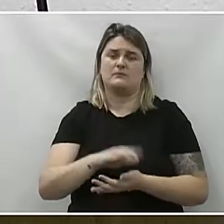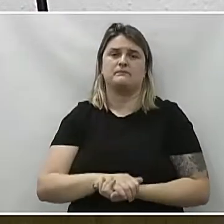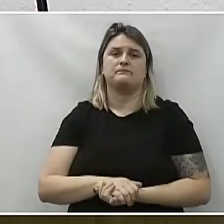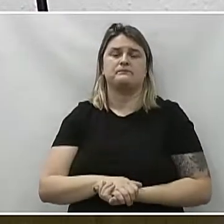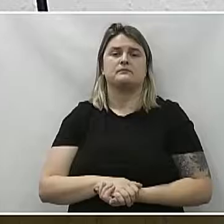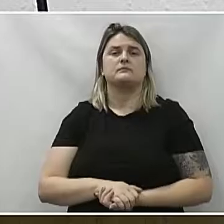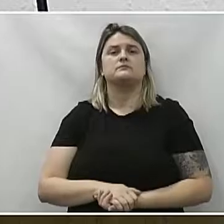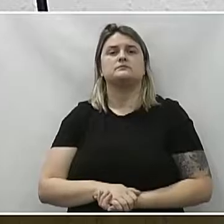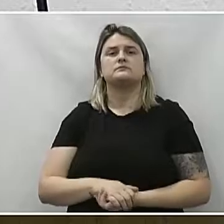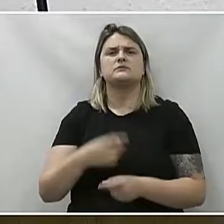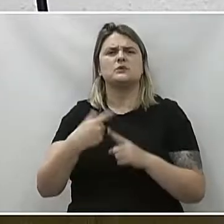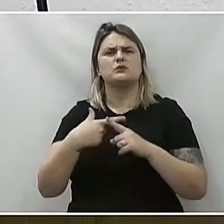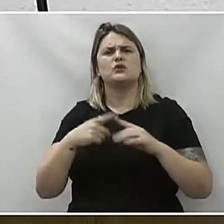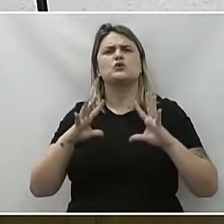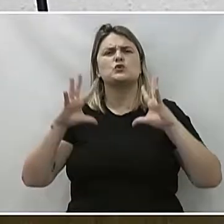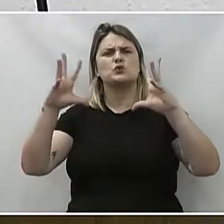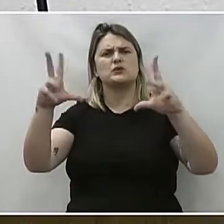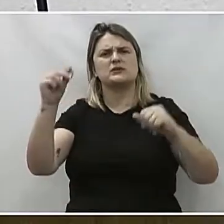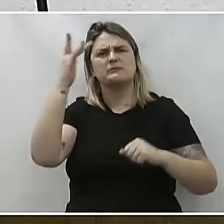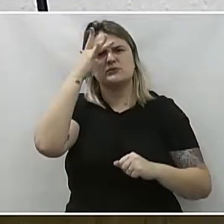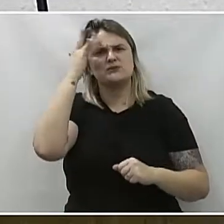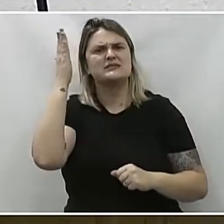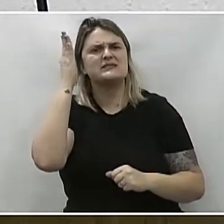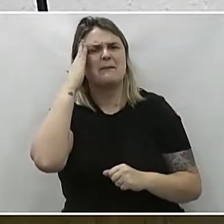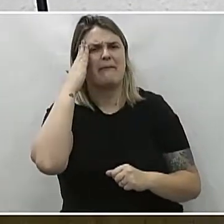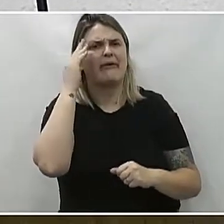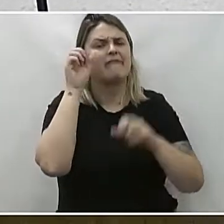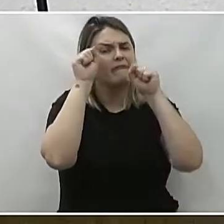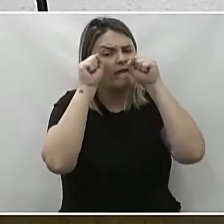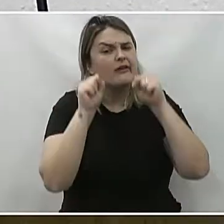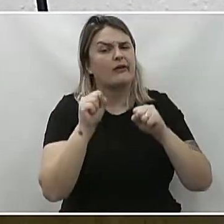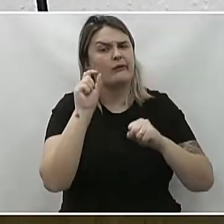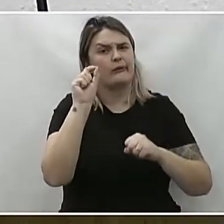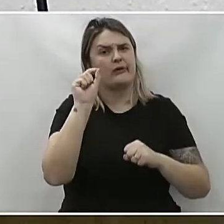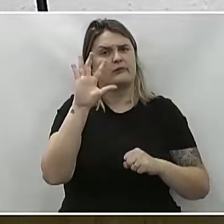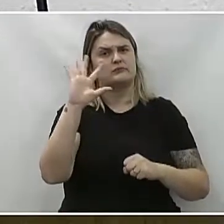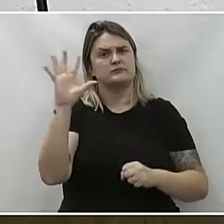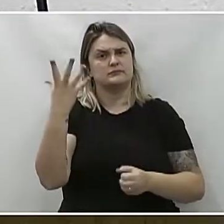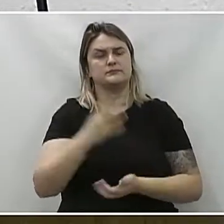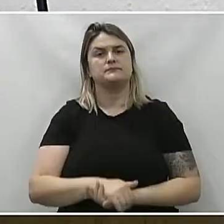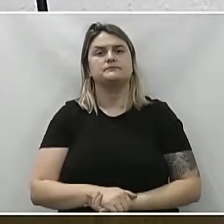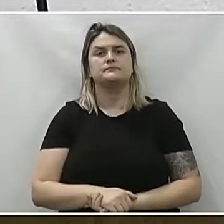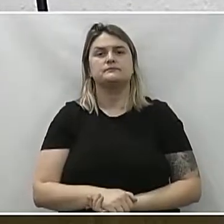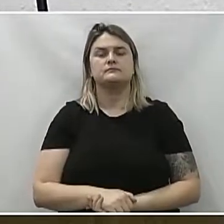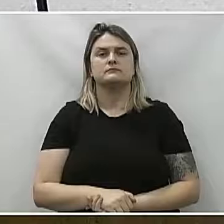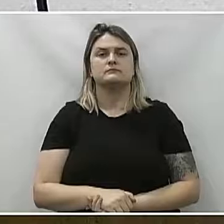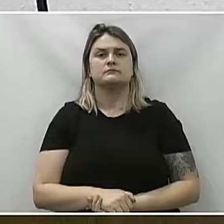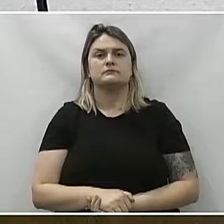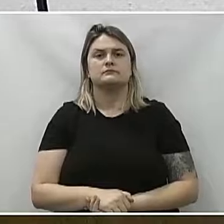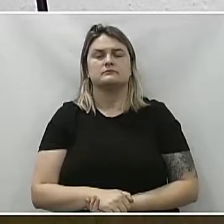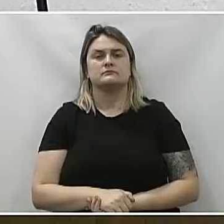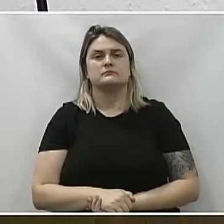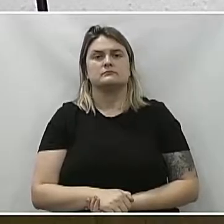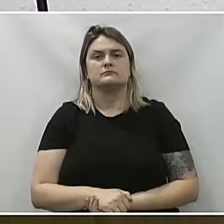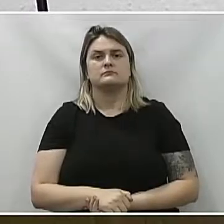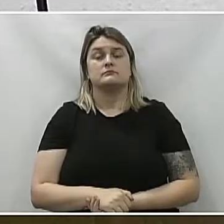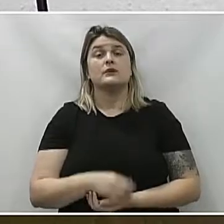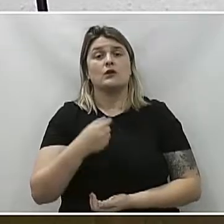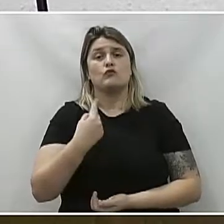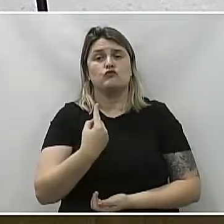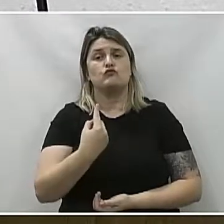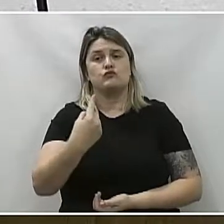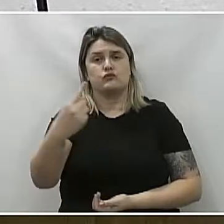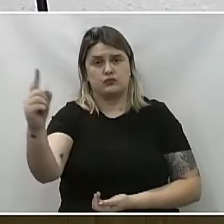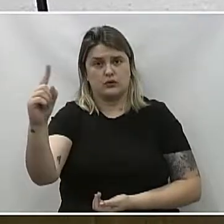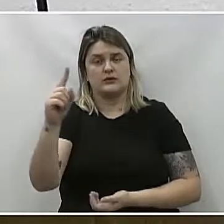Então, que seja aprendizado para todo mundo aqui, para quem vê isso aqui, que seja aprendizado. Bom, eu fui até